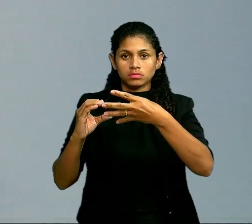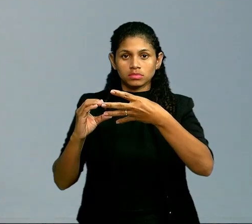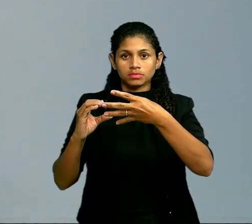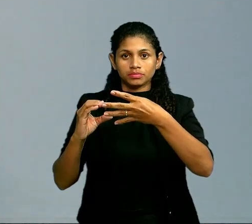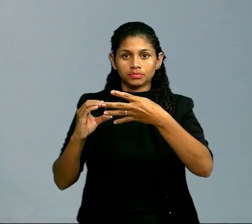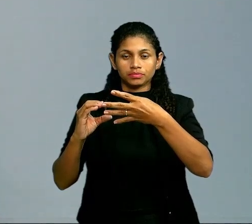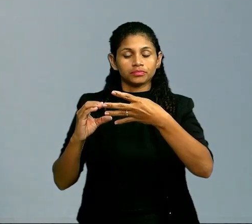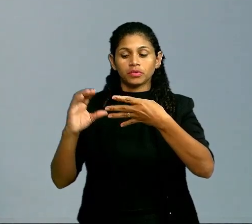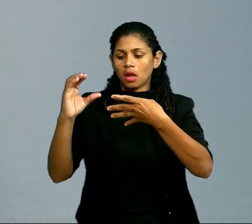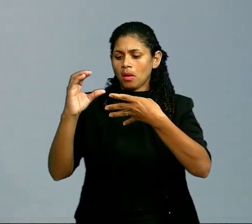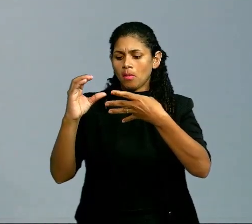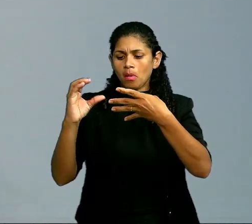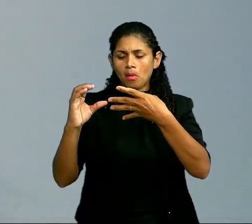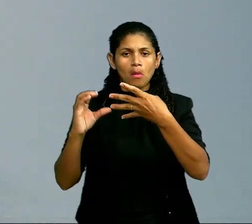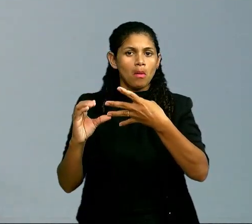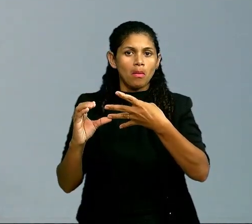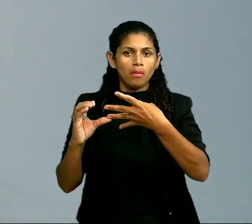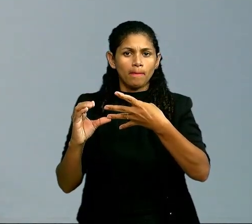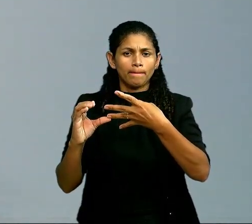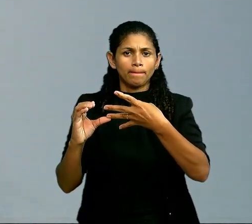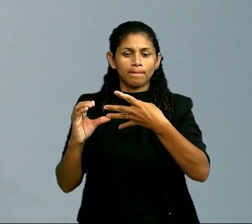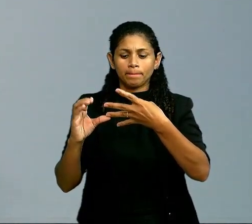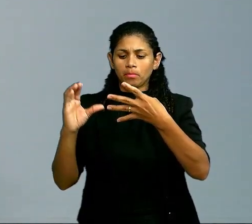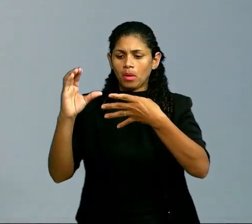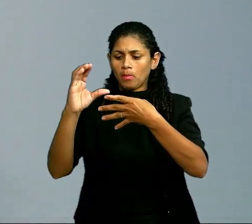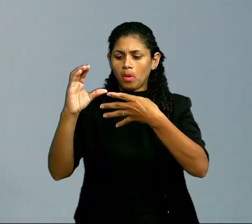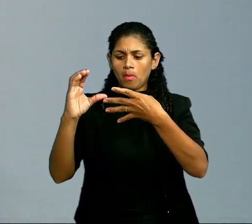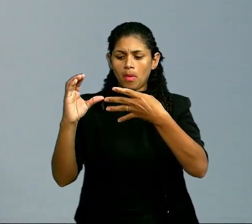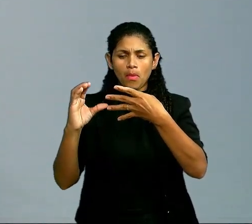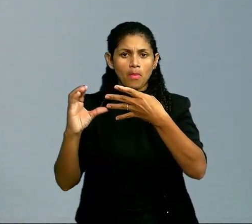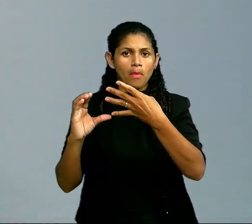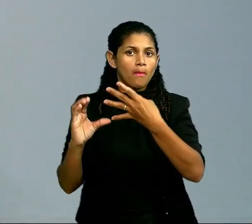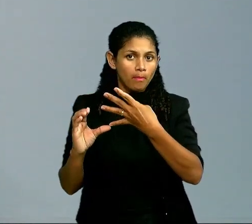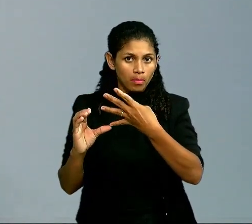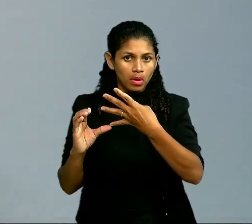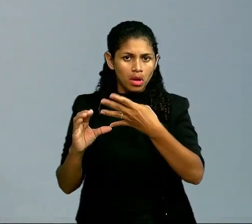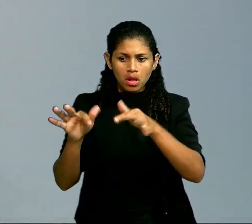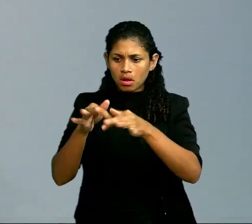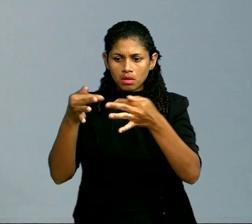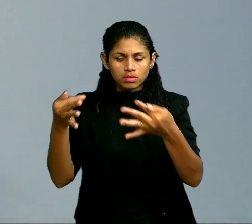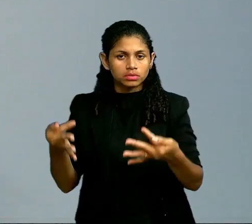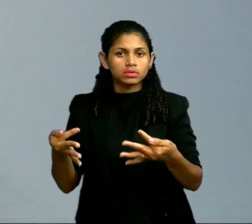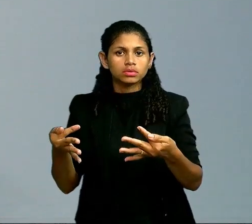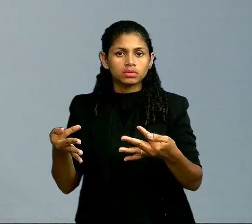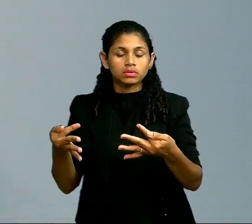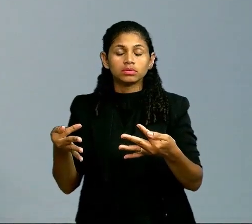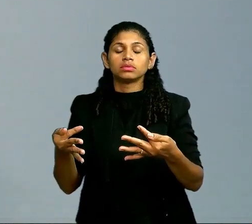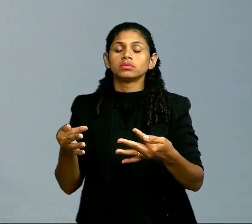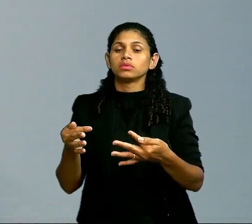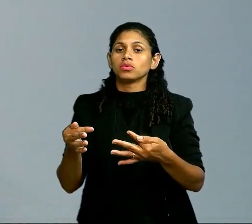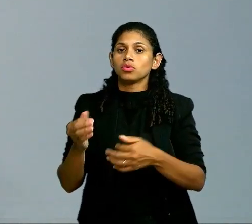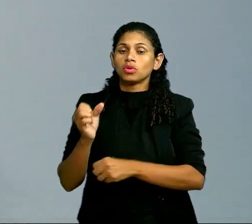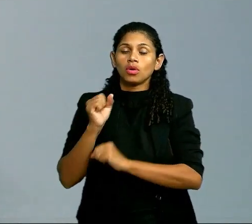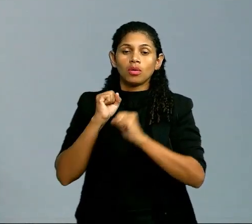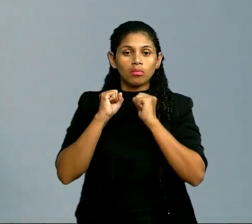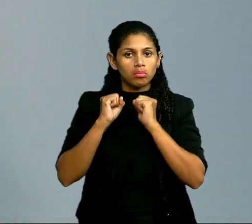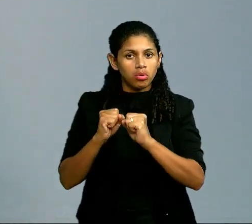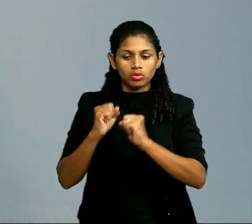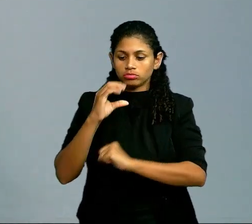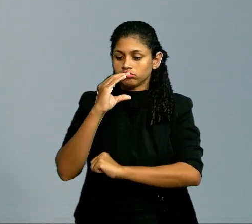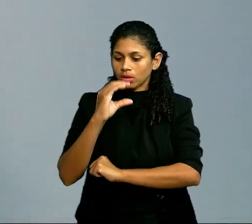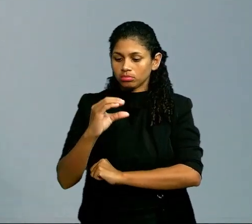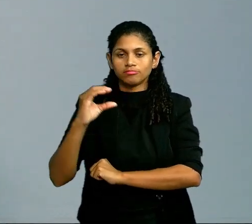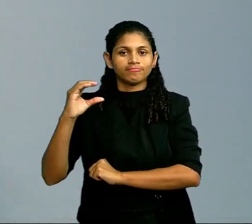secundário. Ah, ele faz uma tripla, então ele é terciário. Ah, ele só faz ligações simples, então ele é um carbono primário. Não, a classificação